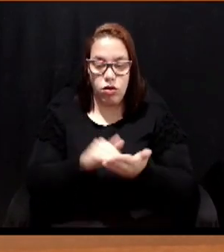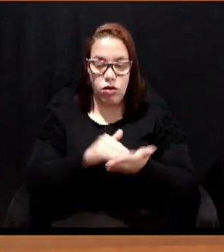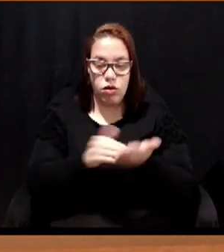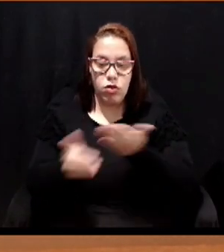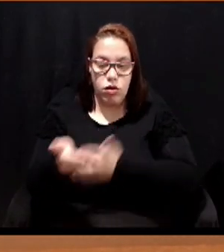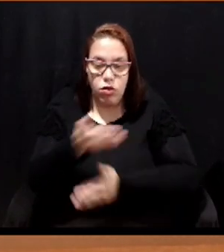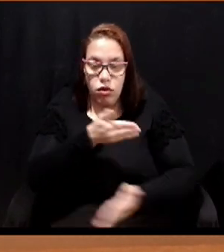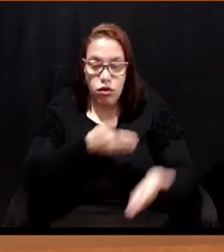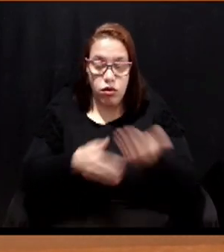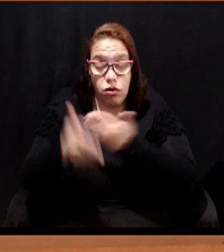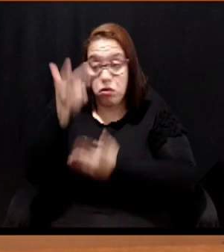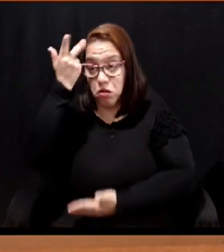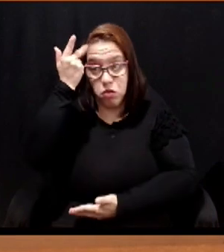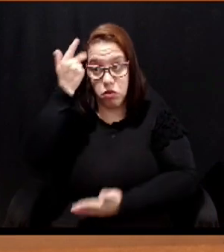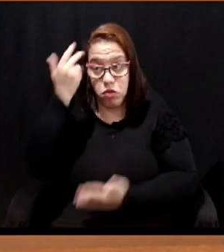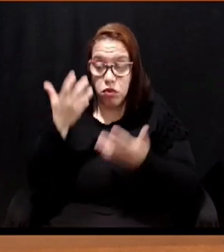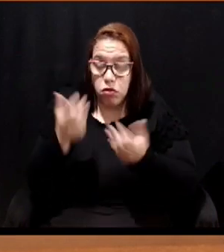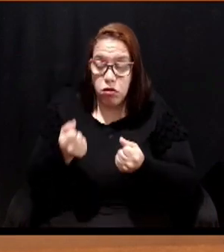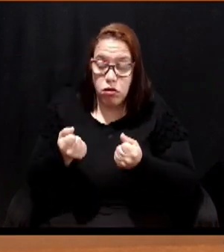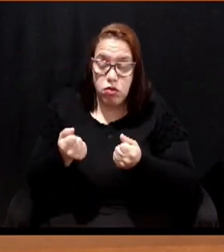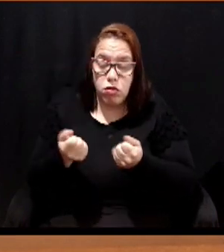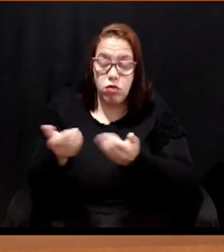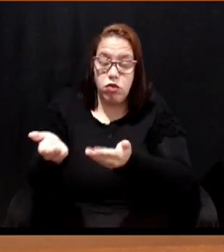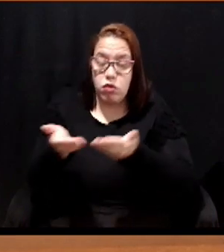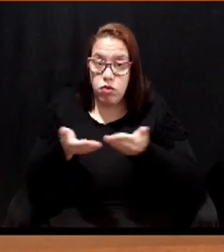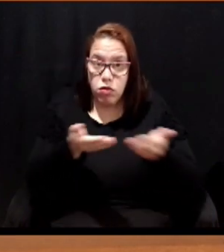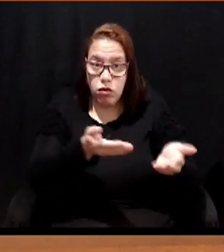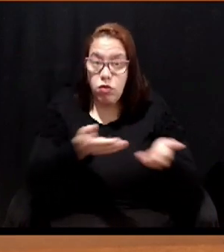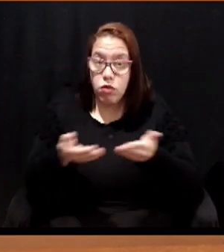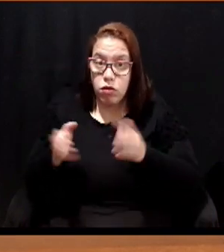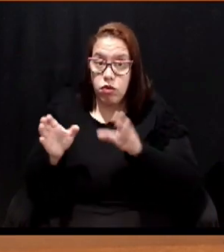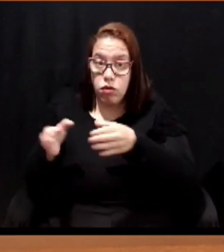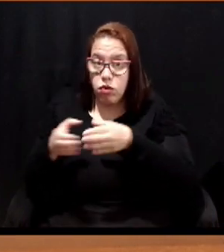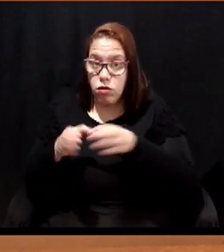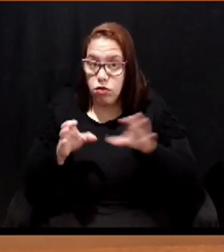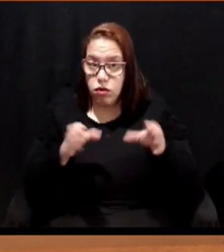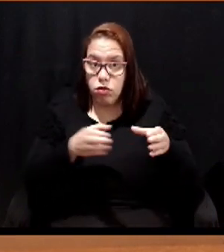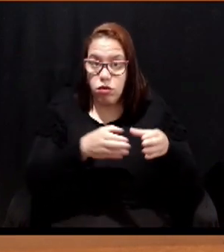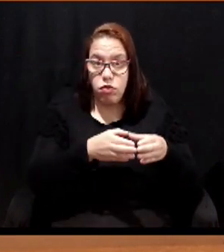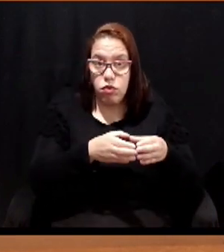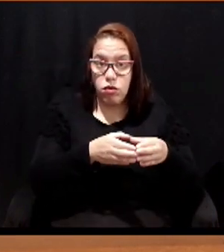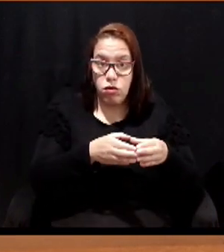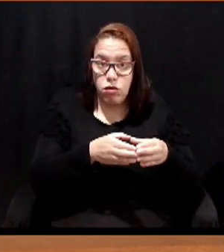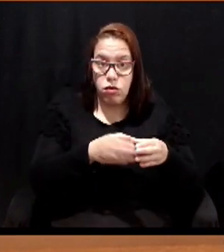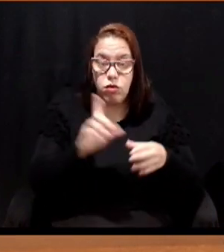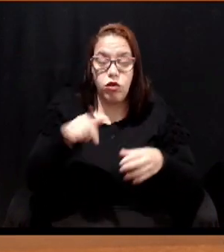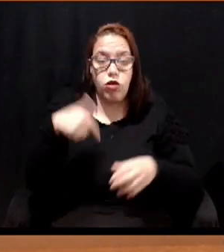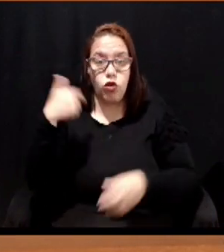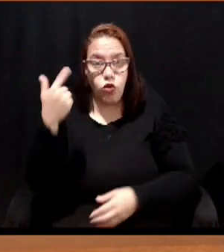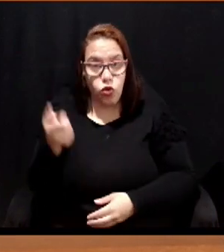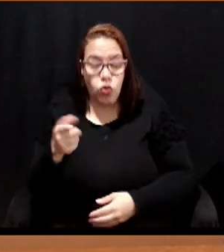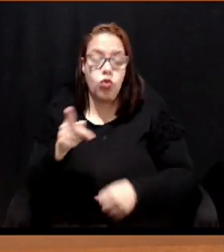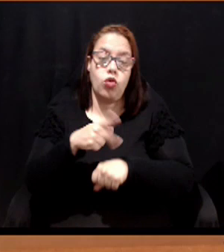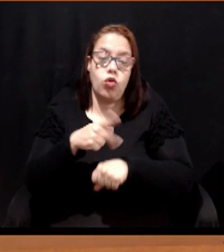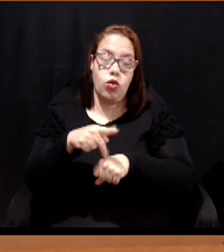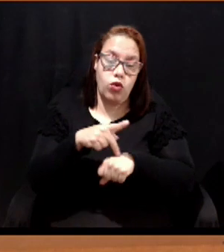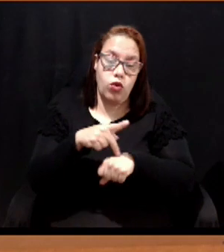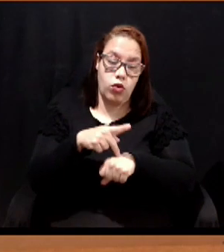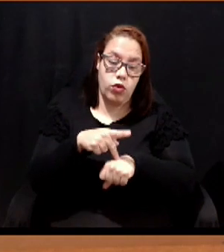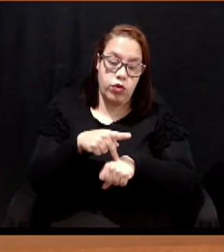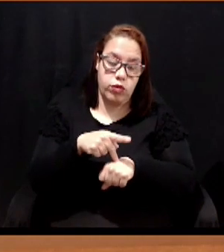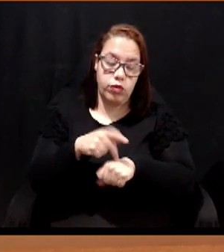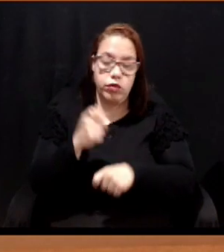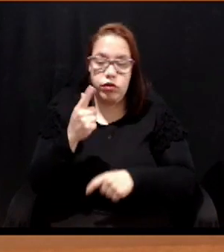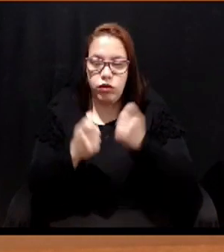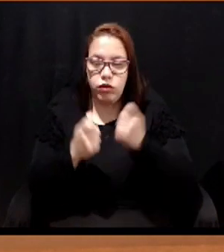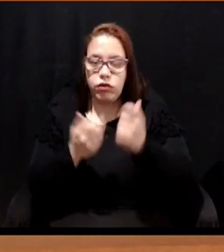nós recepcionarmos comitivas, né, vindas de outros países, com algumas solicitações,